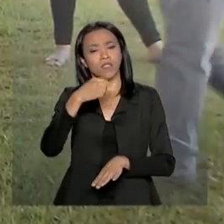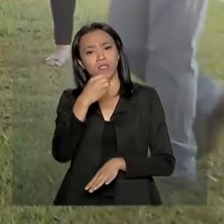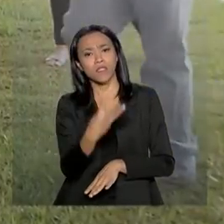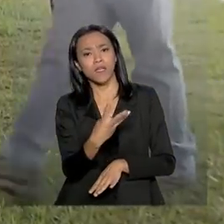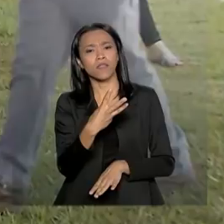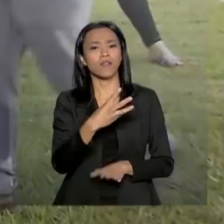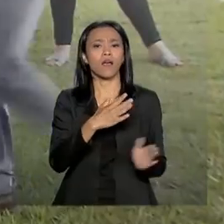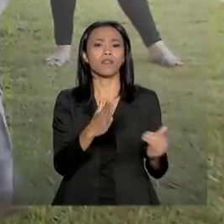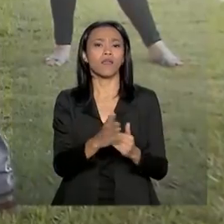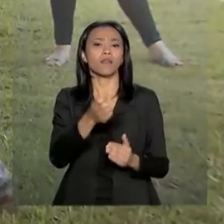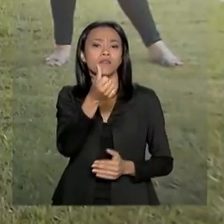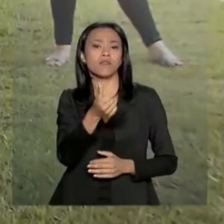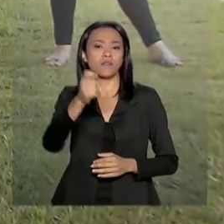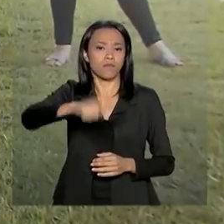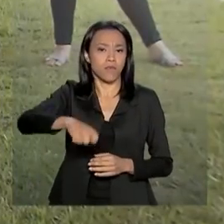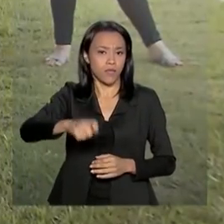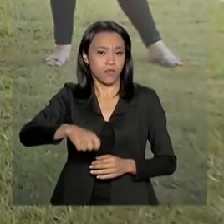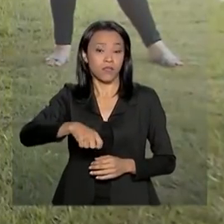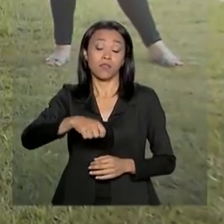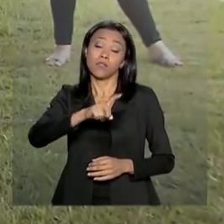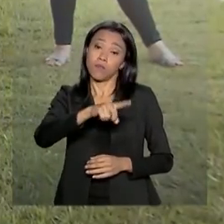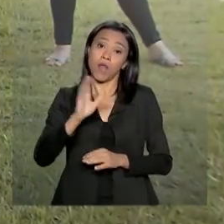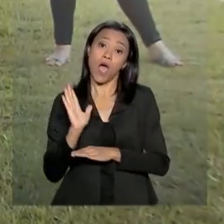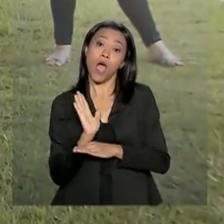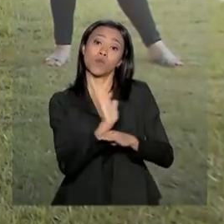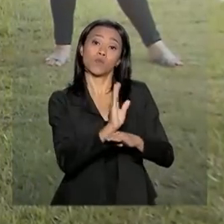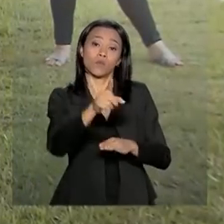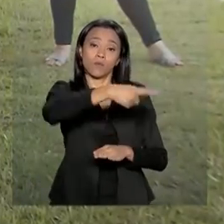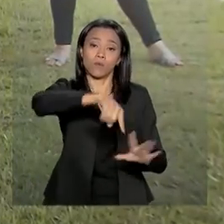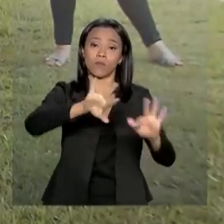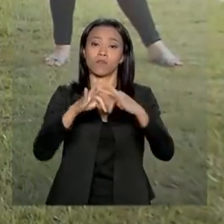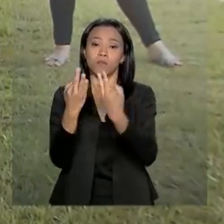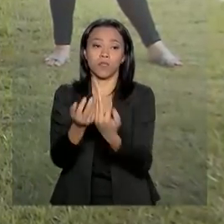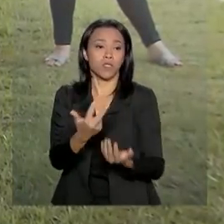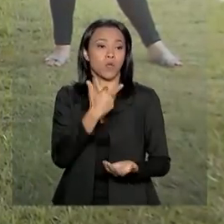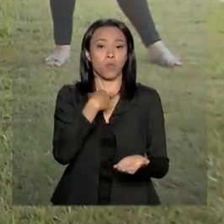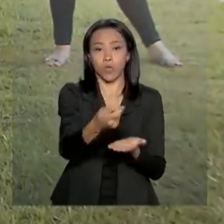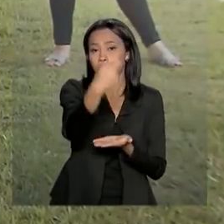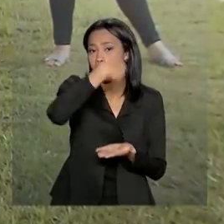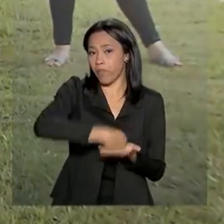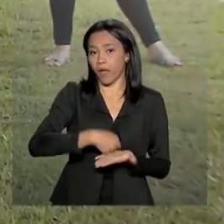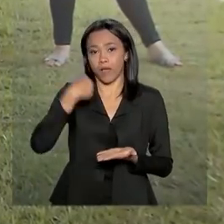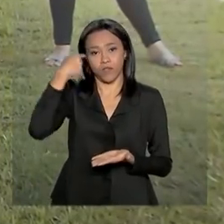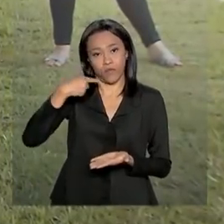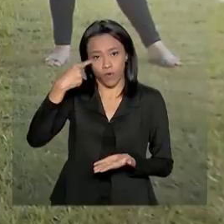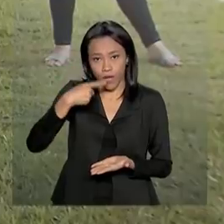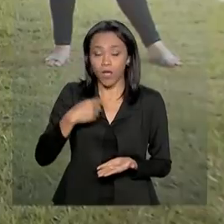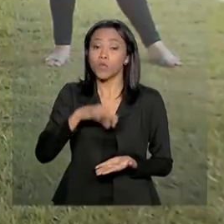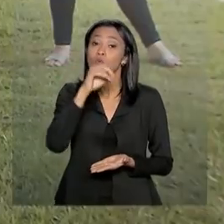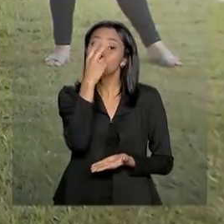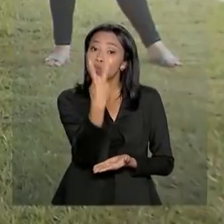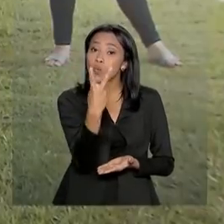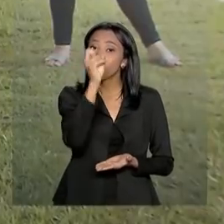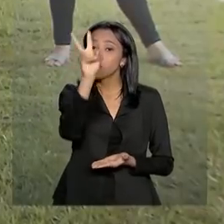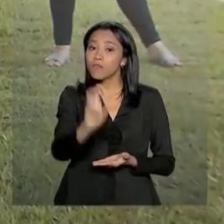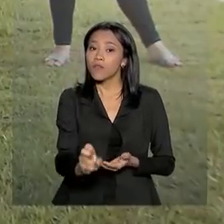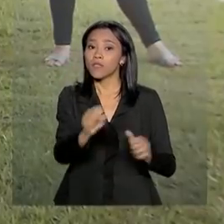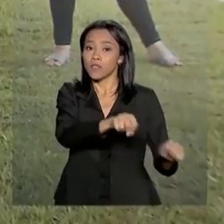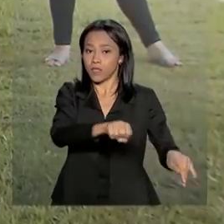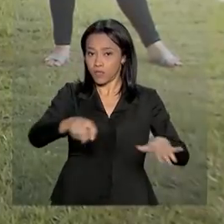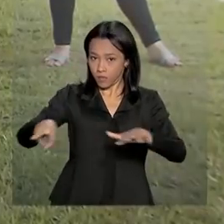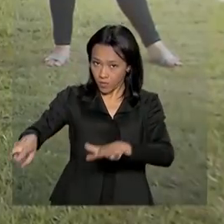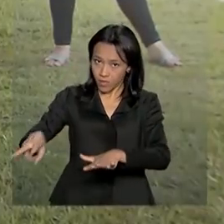3 e 6 meses para atender as vítimas que não podem pagar por um advogado. Eles vão fazer esses atendimentos 2 vezes por semana. A ideia